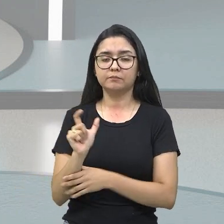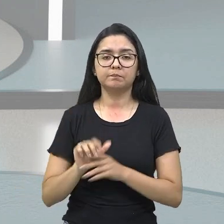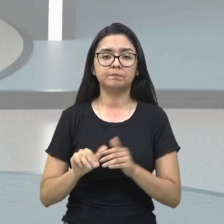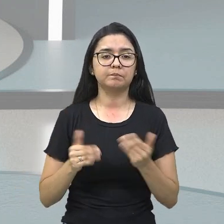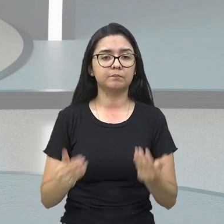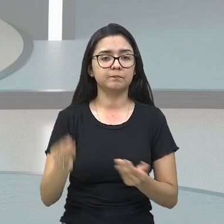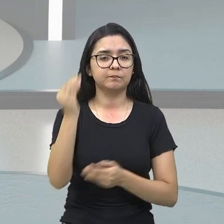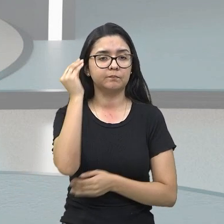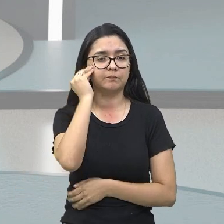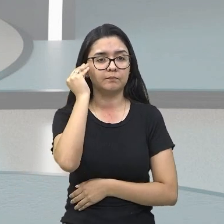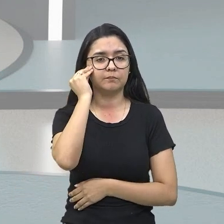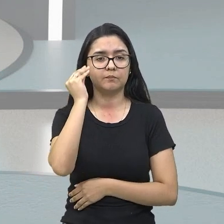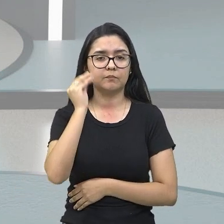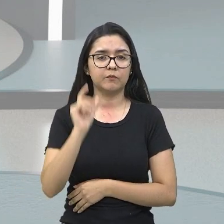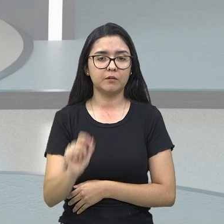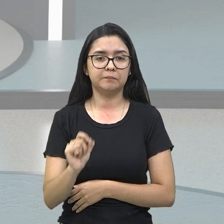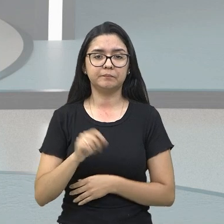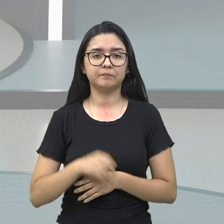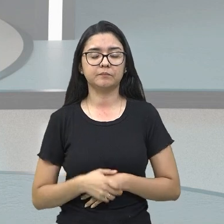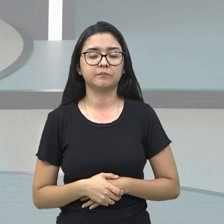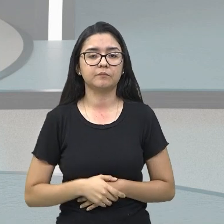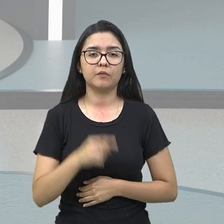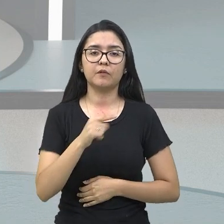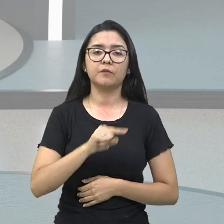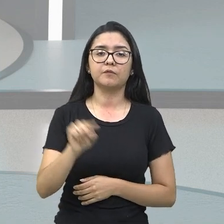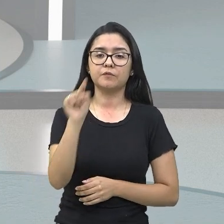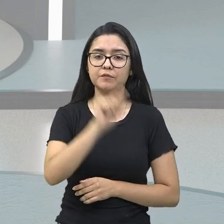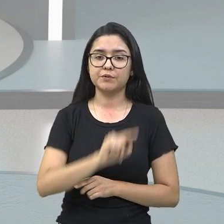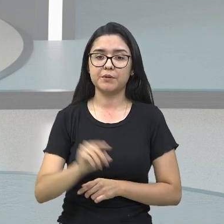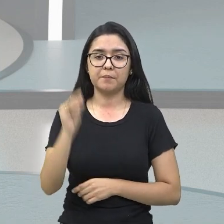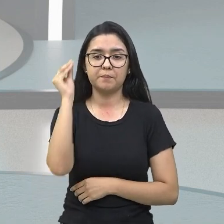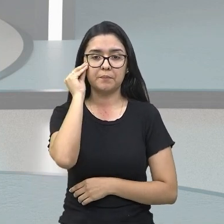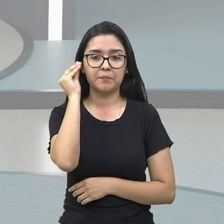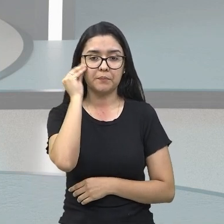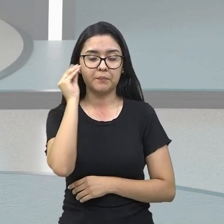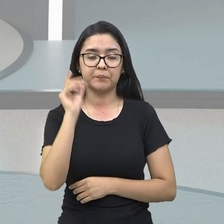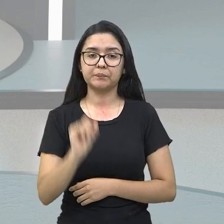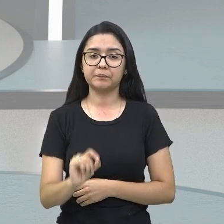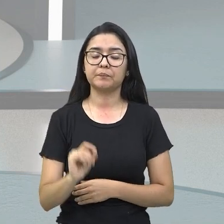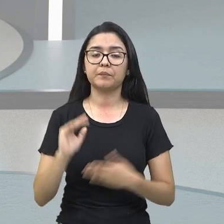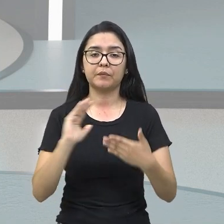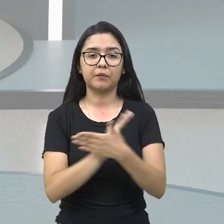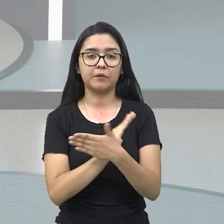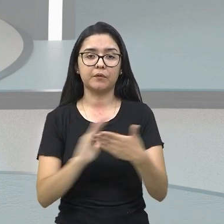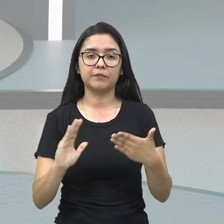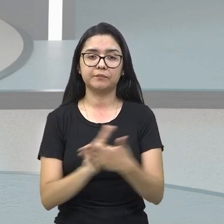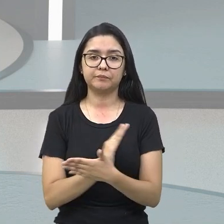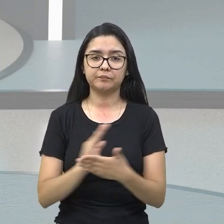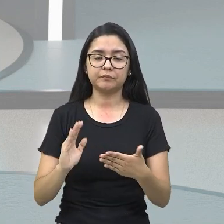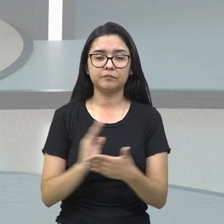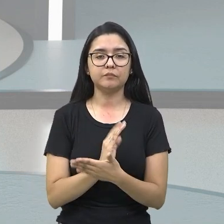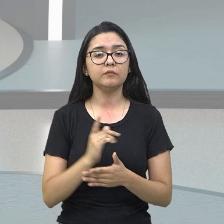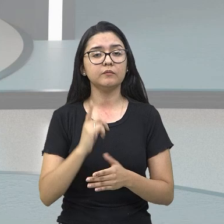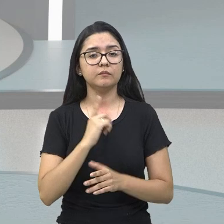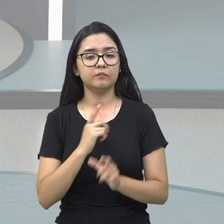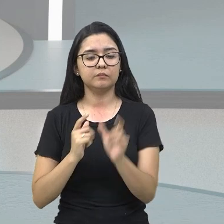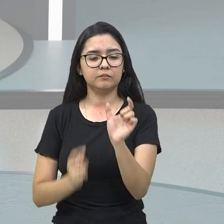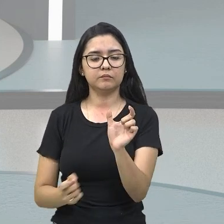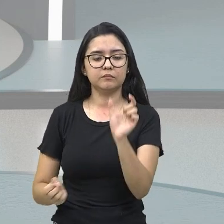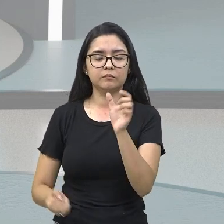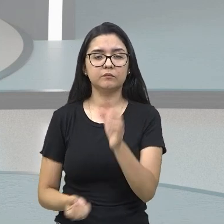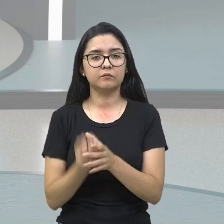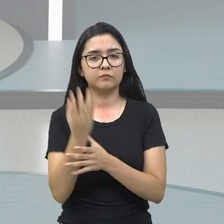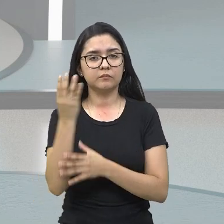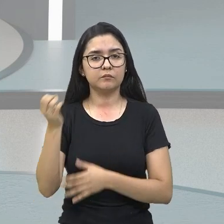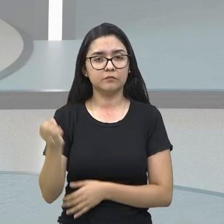uma olhadinha aqui comigo, que você deve ter observado que, de vez em quando, novas palavras são